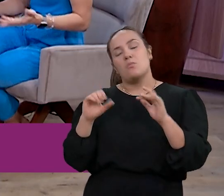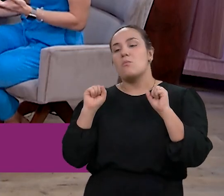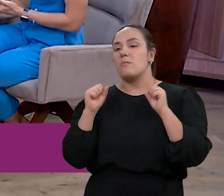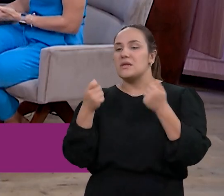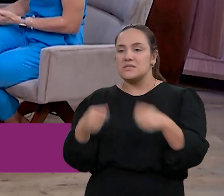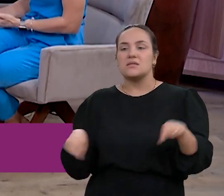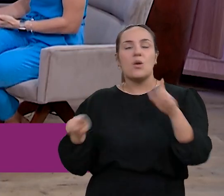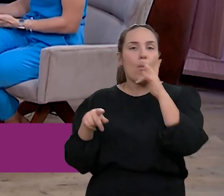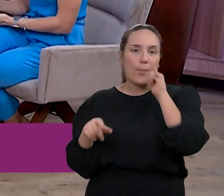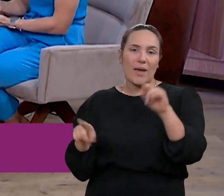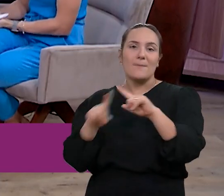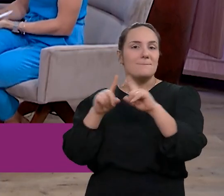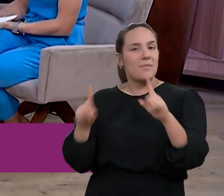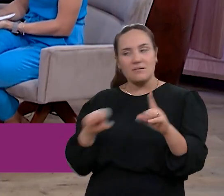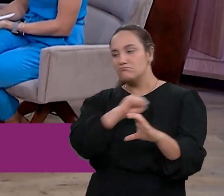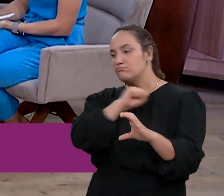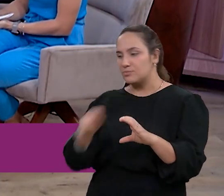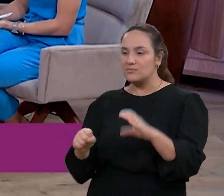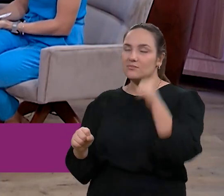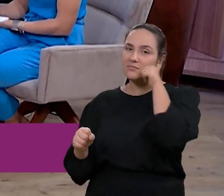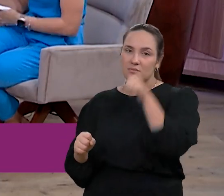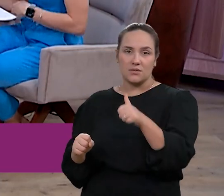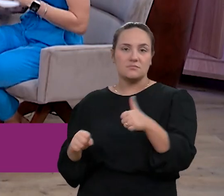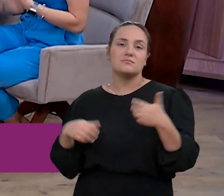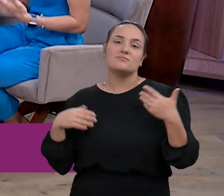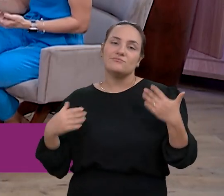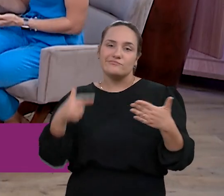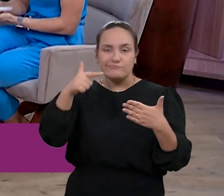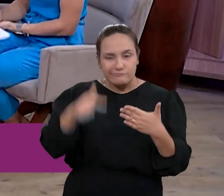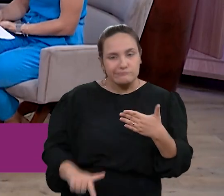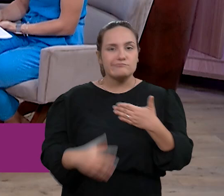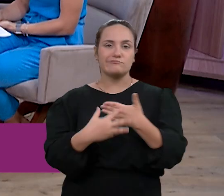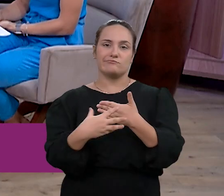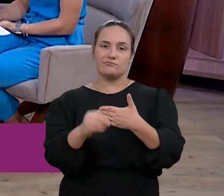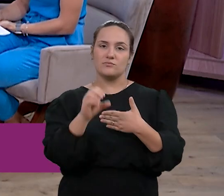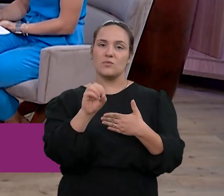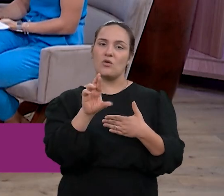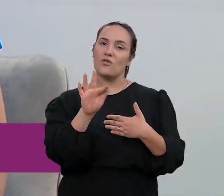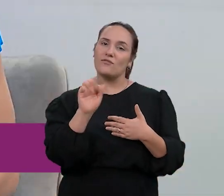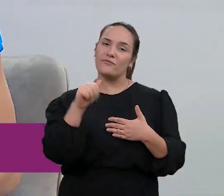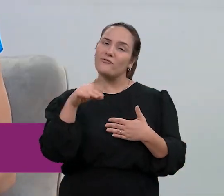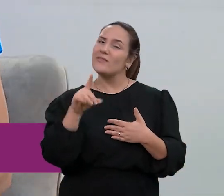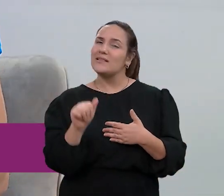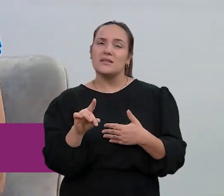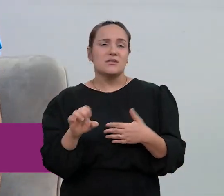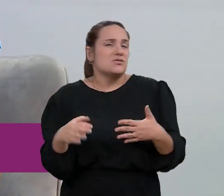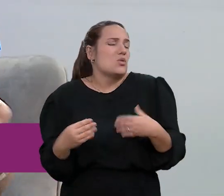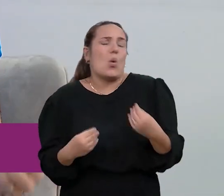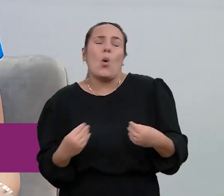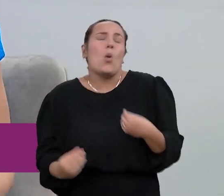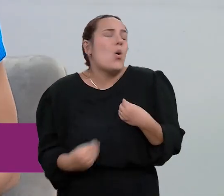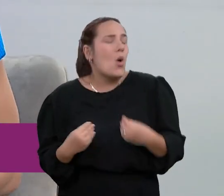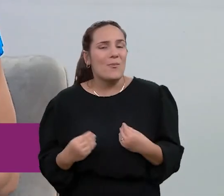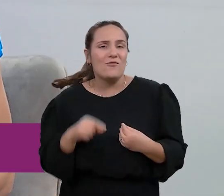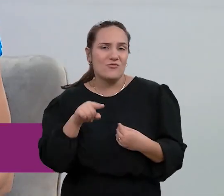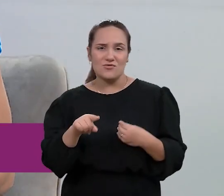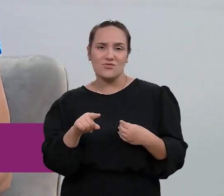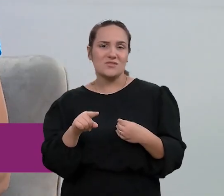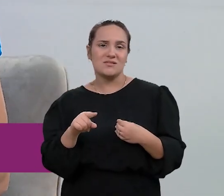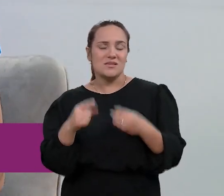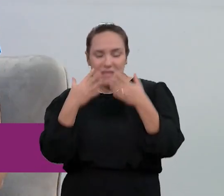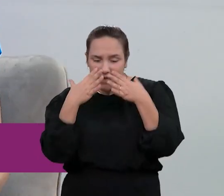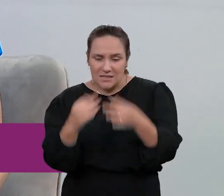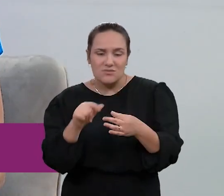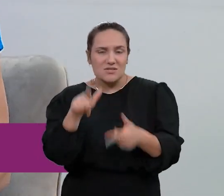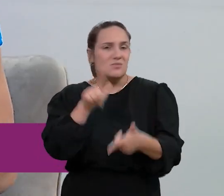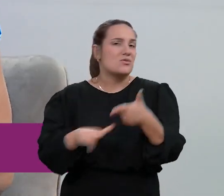que não necessariamente é o pai né da dessa criança e aí a criança mais uma vez em situação de orfandade eh como é que vocês alertam por exemplo para